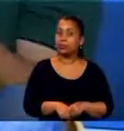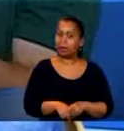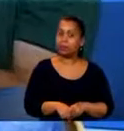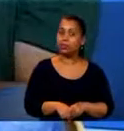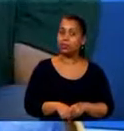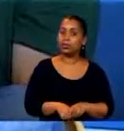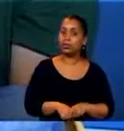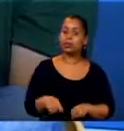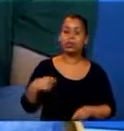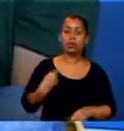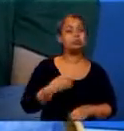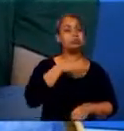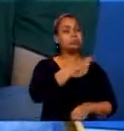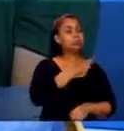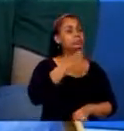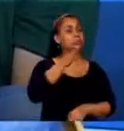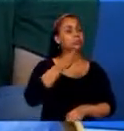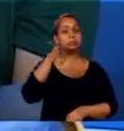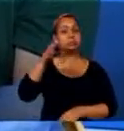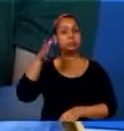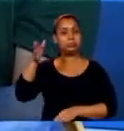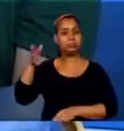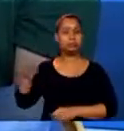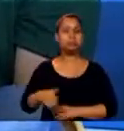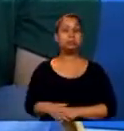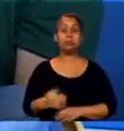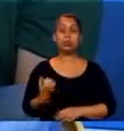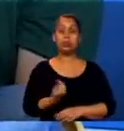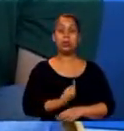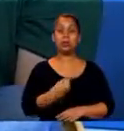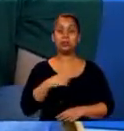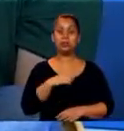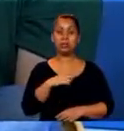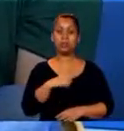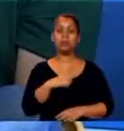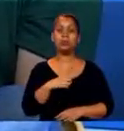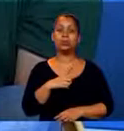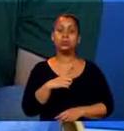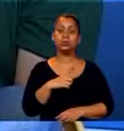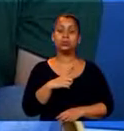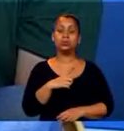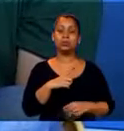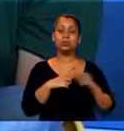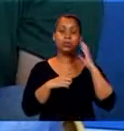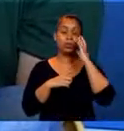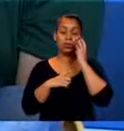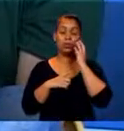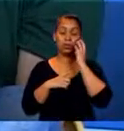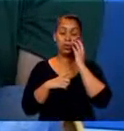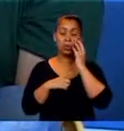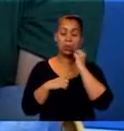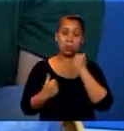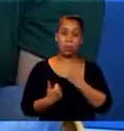nossas andanças de plantio, nossos eventos, a gente tem tido um